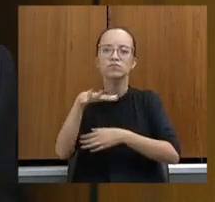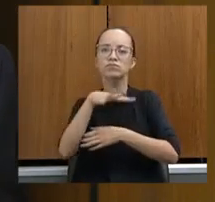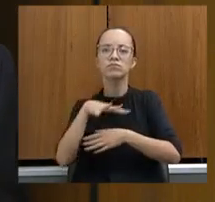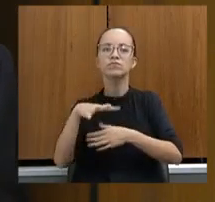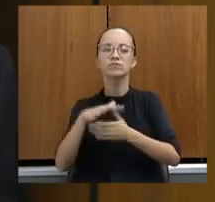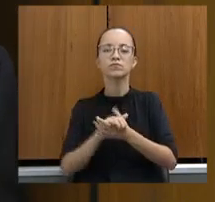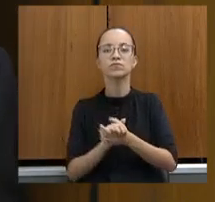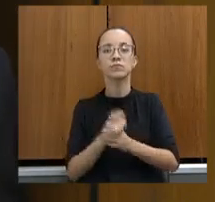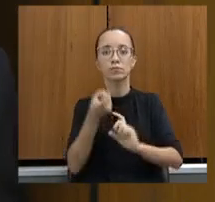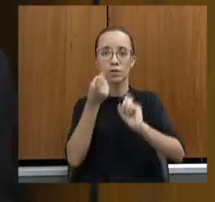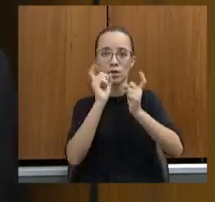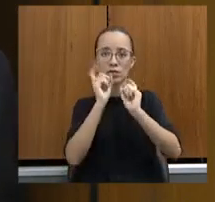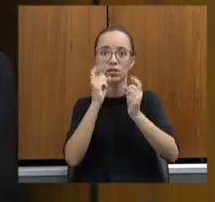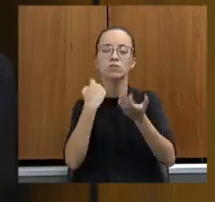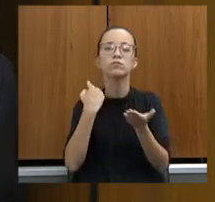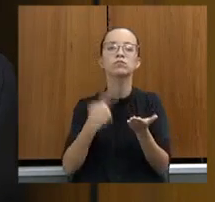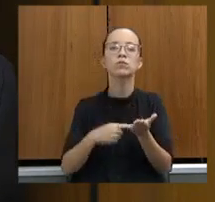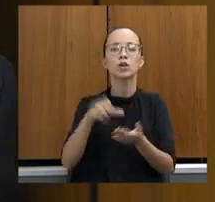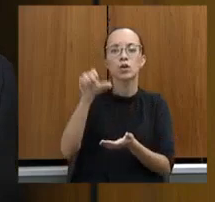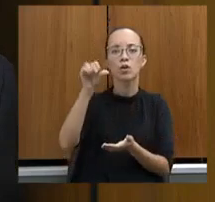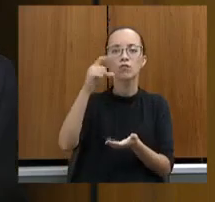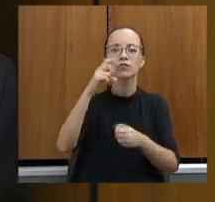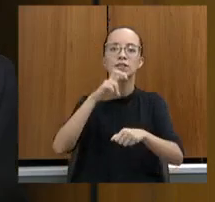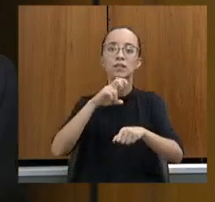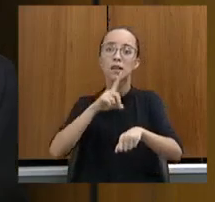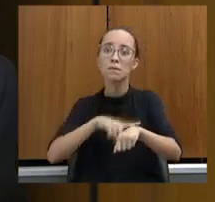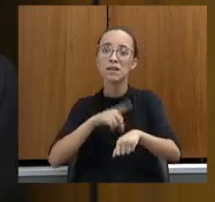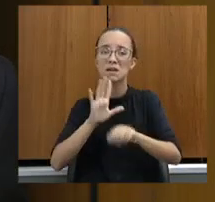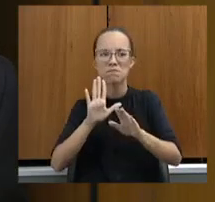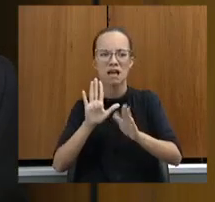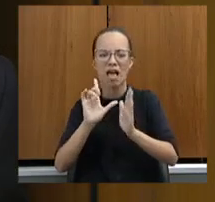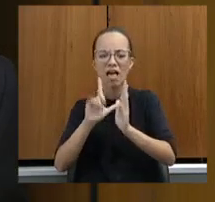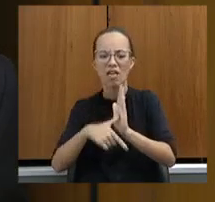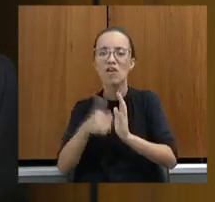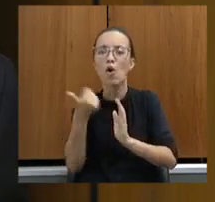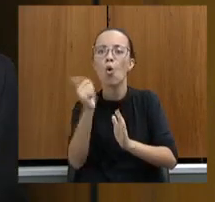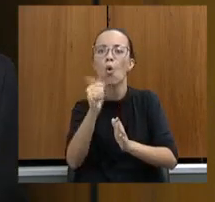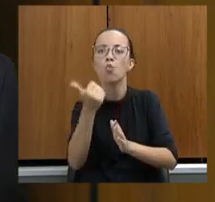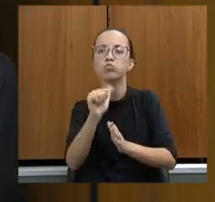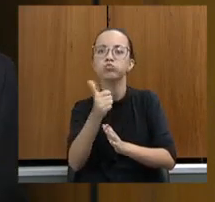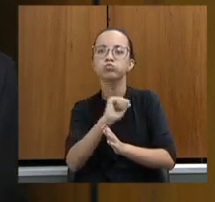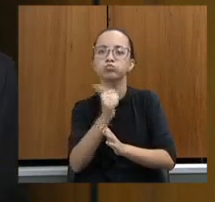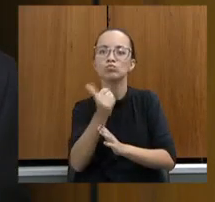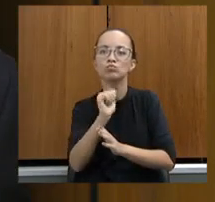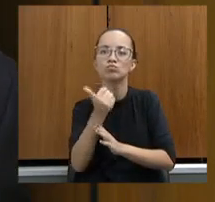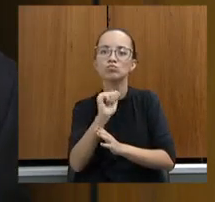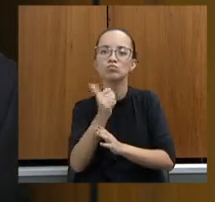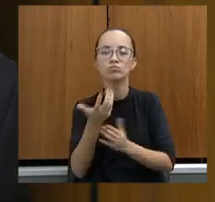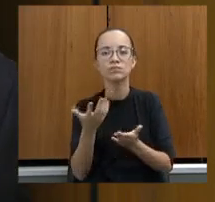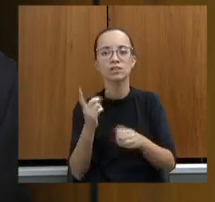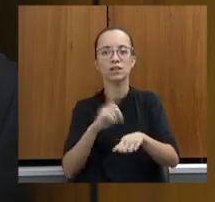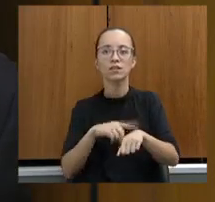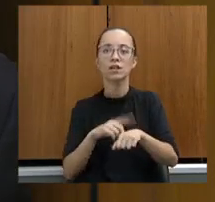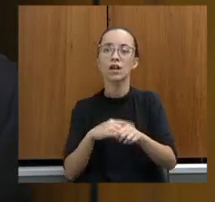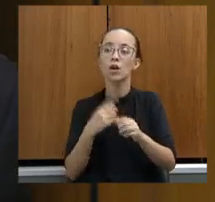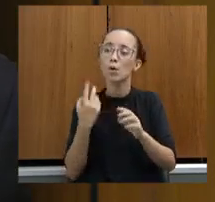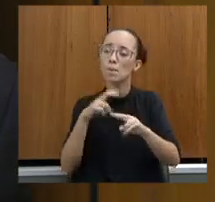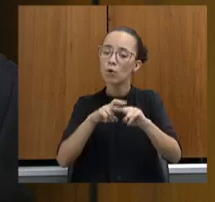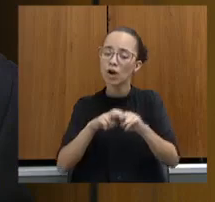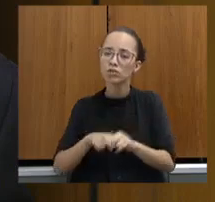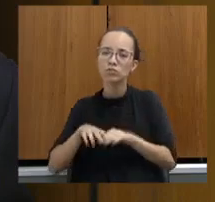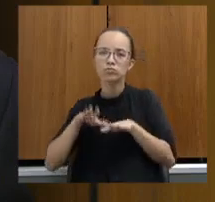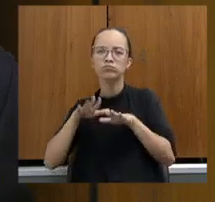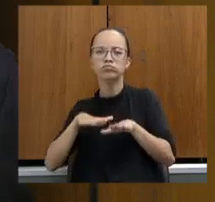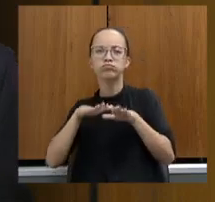reunião marcada sabe esse ativo 9 horas da manhã Eles chegaram 11 11 por causa do engarrafamento